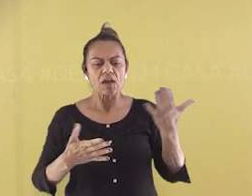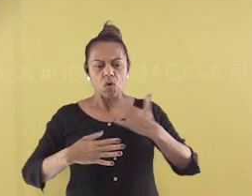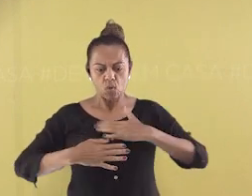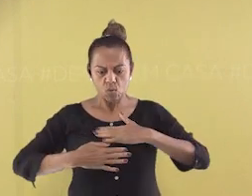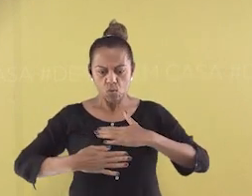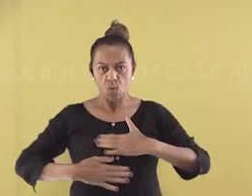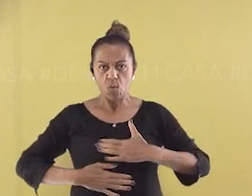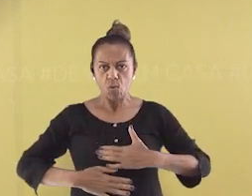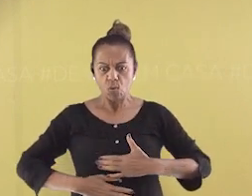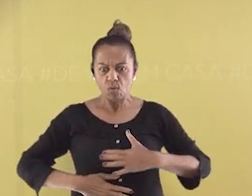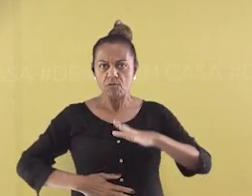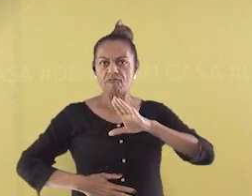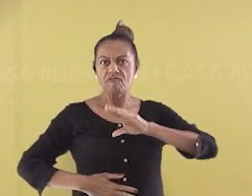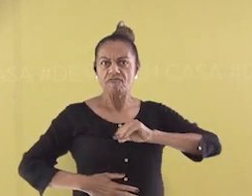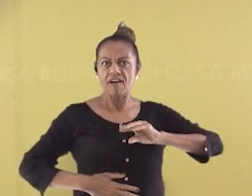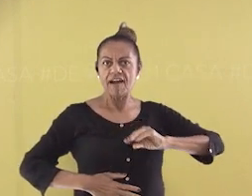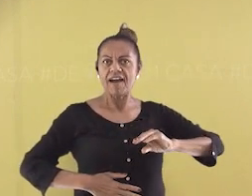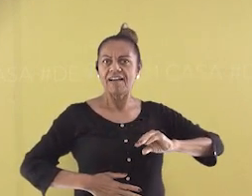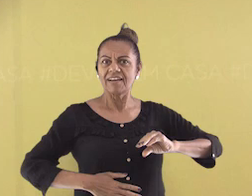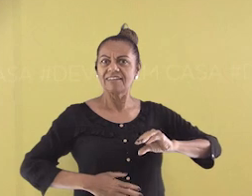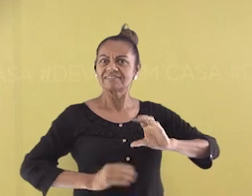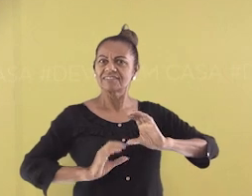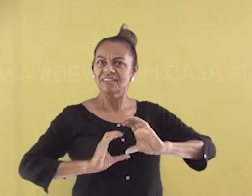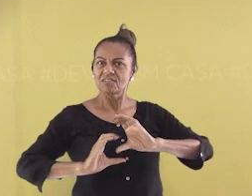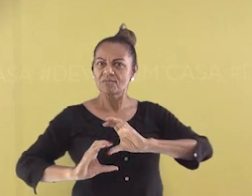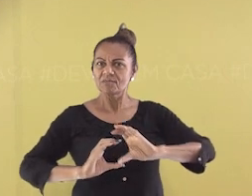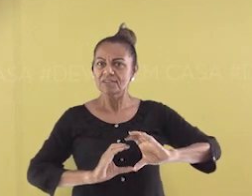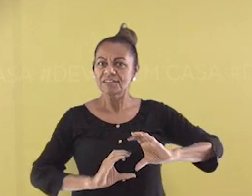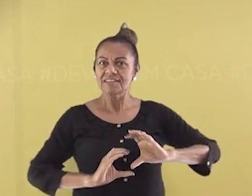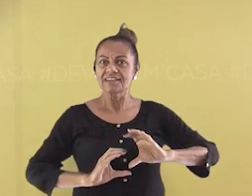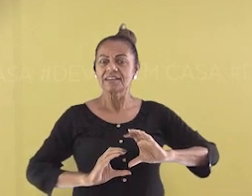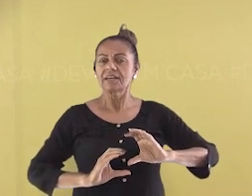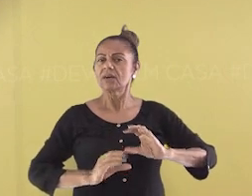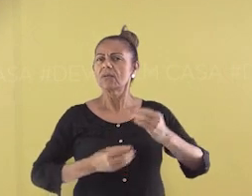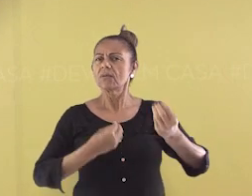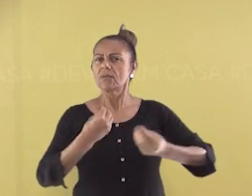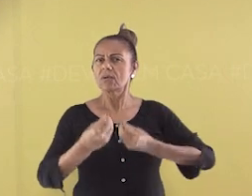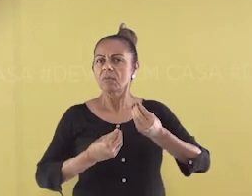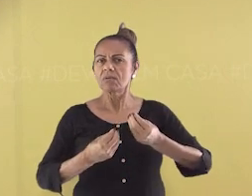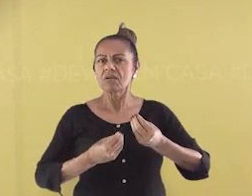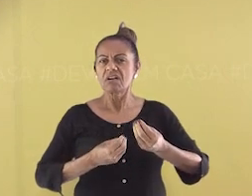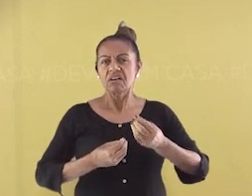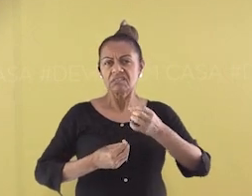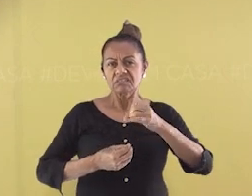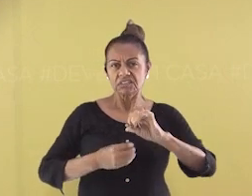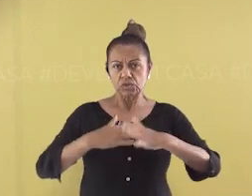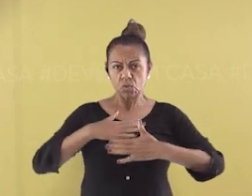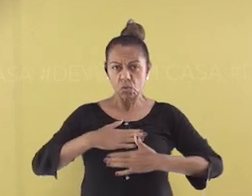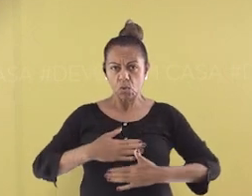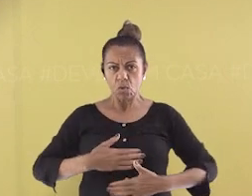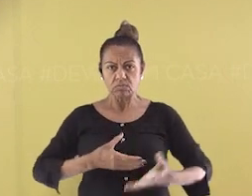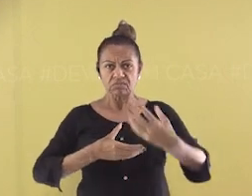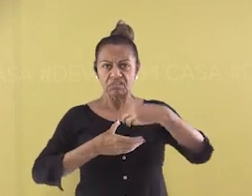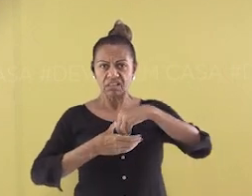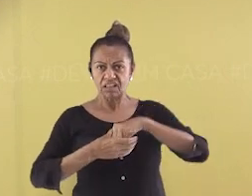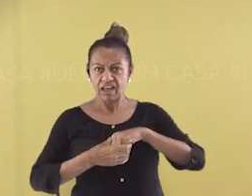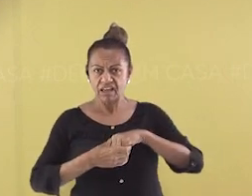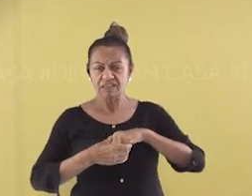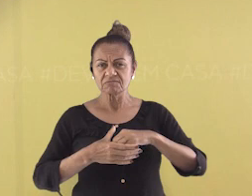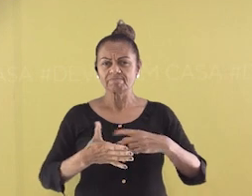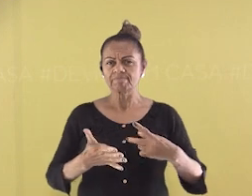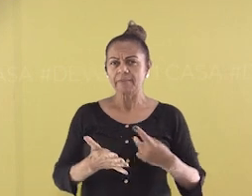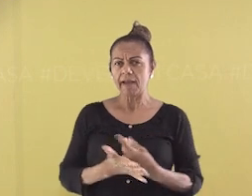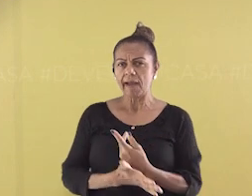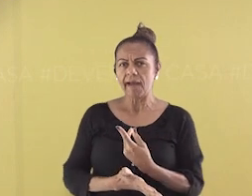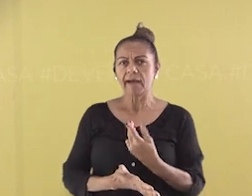Ele emite alguns sinais, principalmente quando as coisas não vão bem. Quando deixamos de nos alimentar no horário certo,